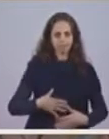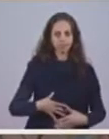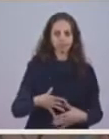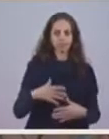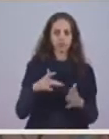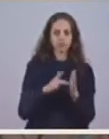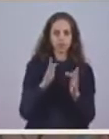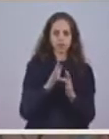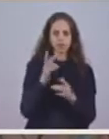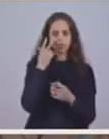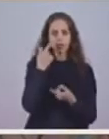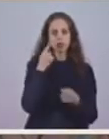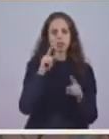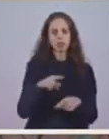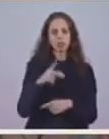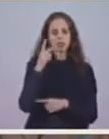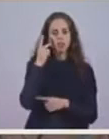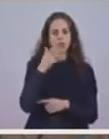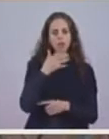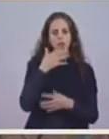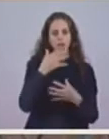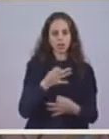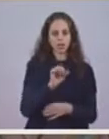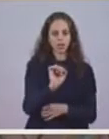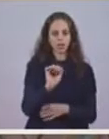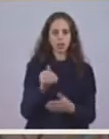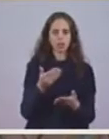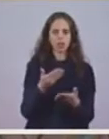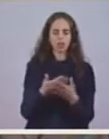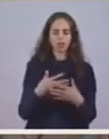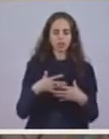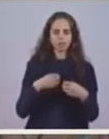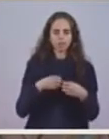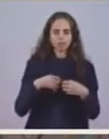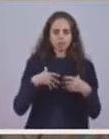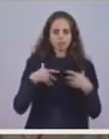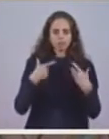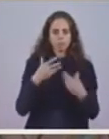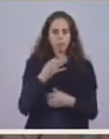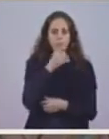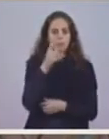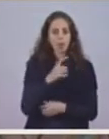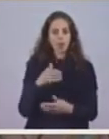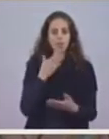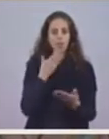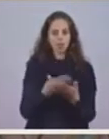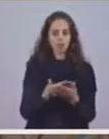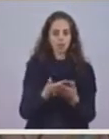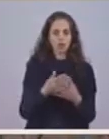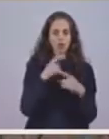Cristo, ressurreição e vida dos fiéis, lhes encha o coração da sua paz,